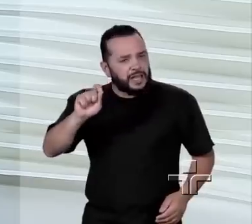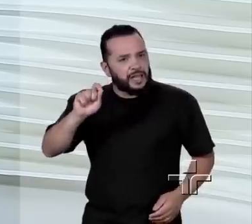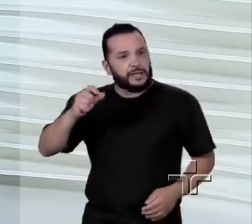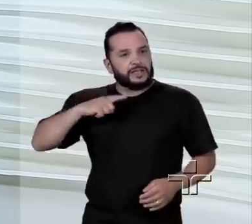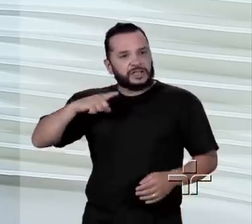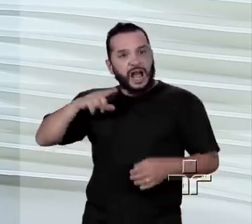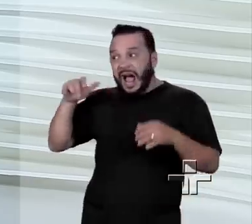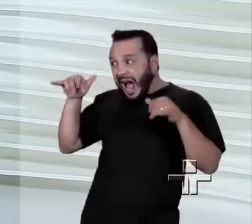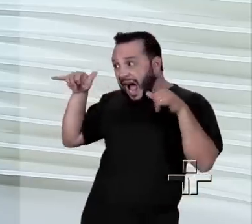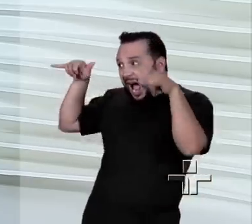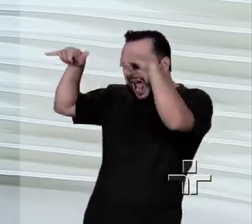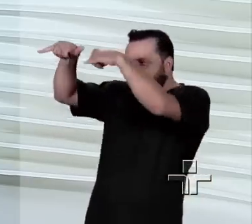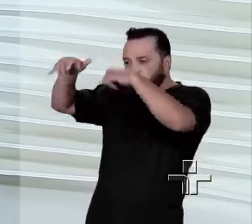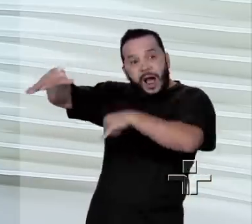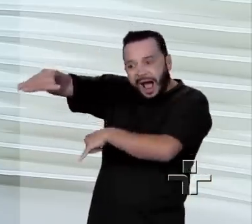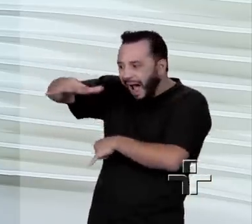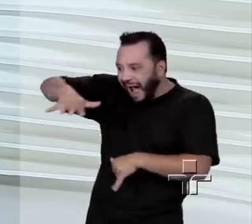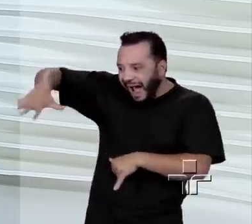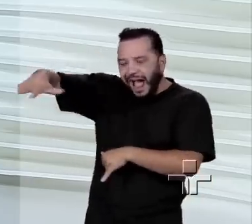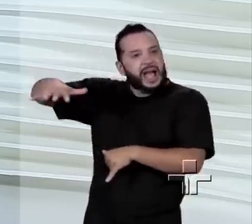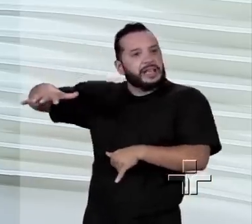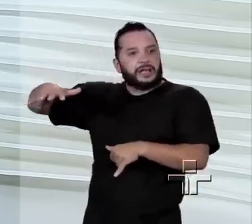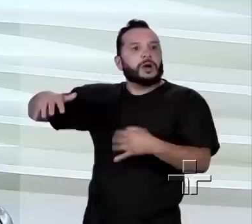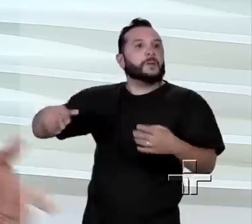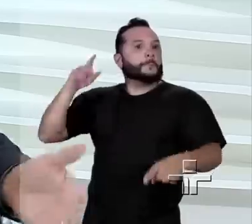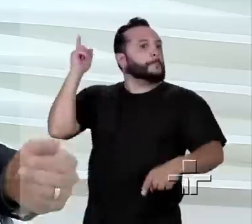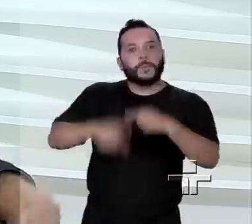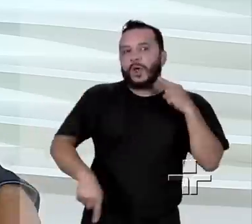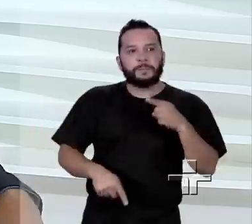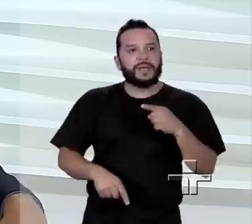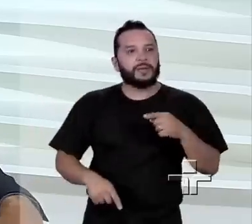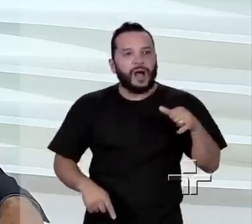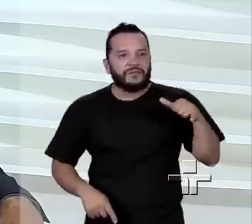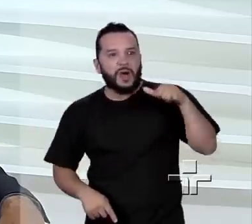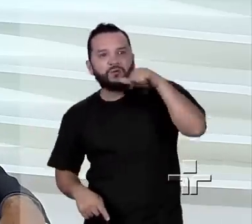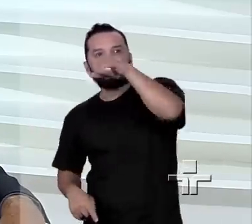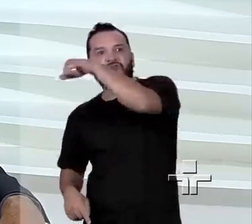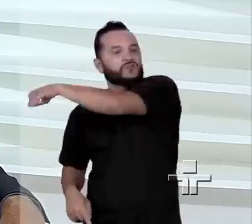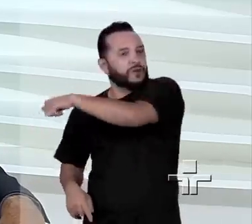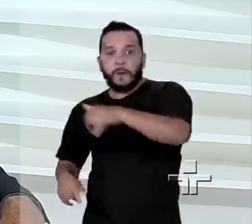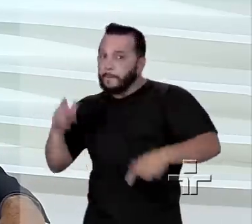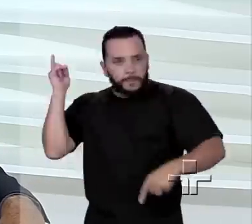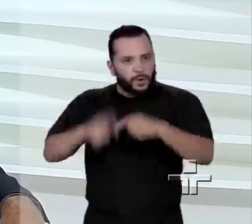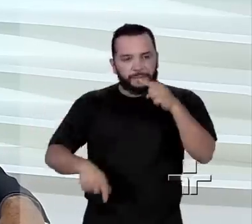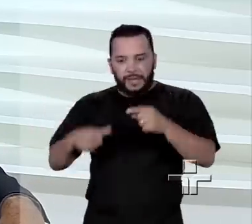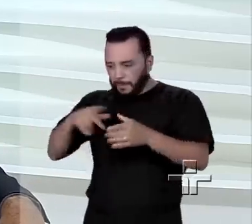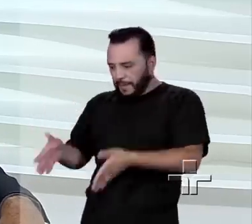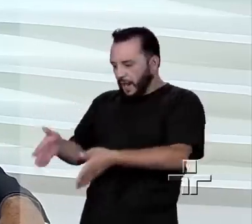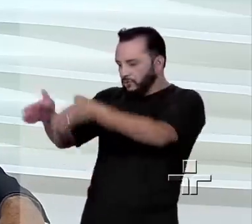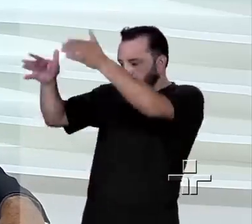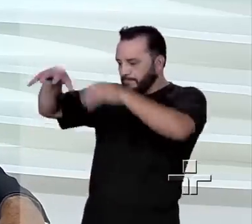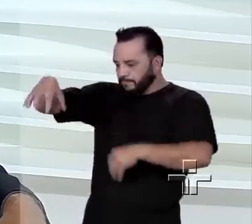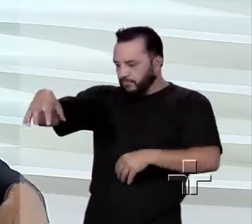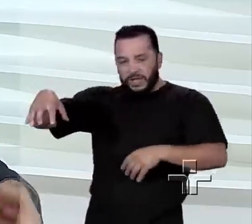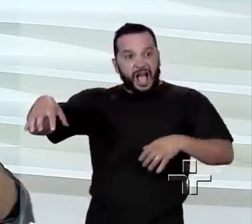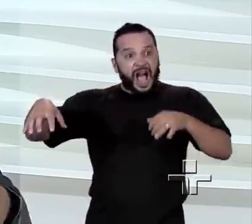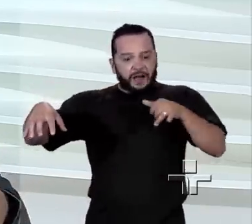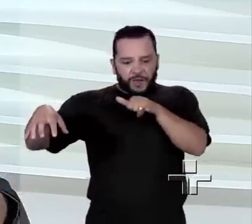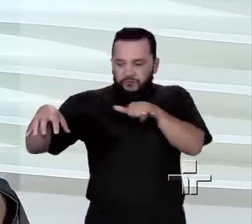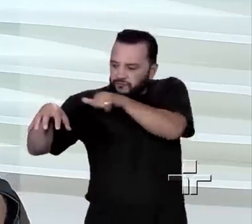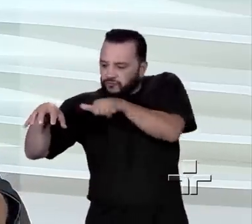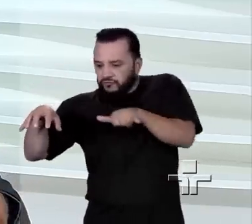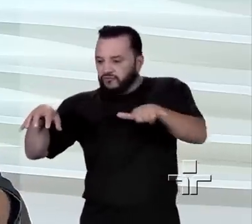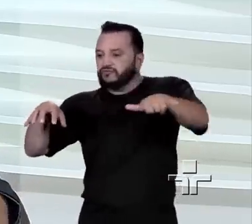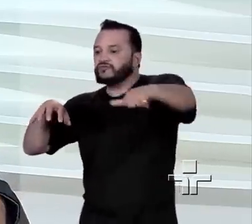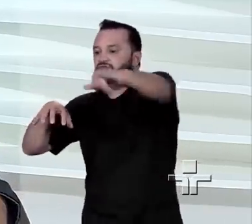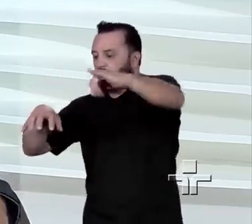espaço aéreo numa área de 40 quilômetros do presídio, que tecnicamente me orientaram exatamente para isso. A minha